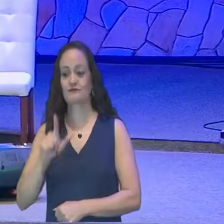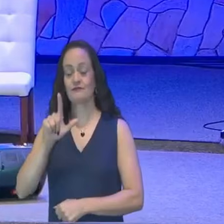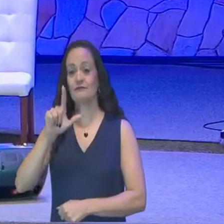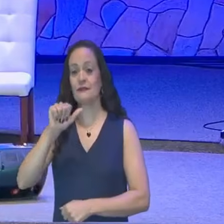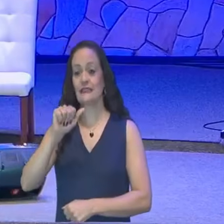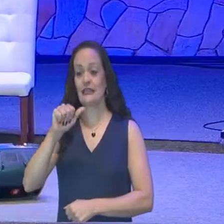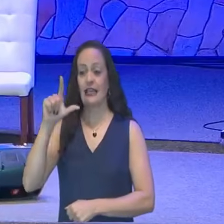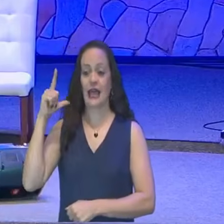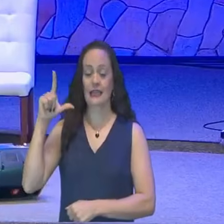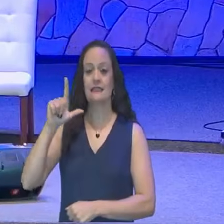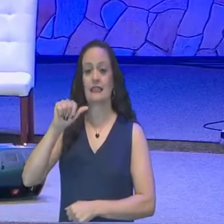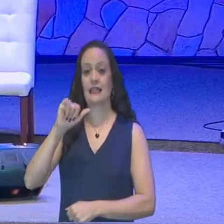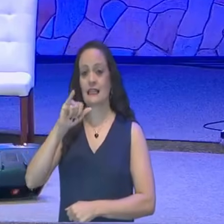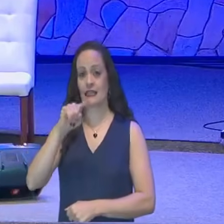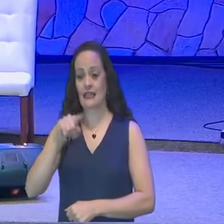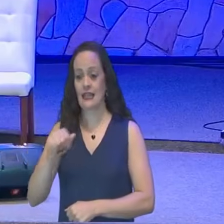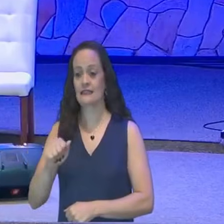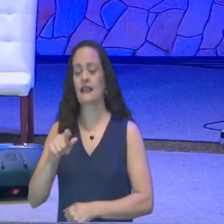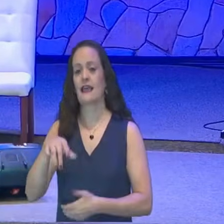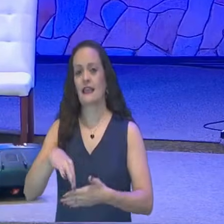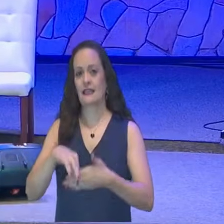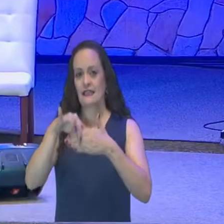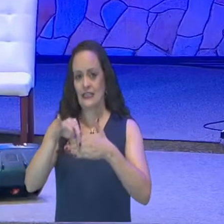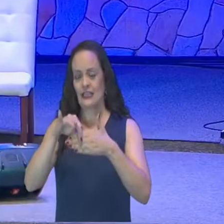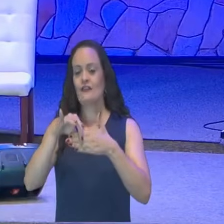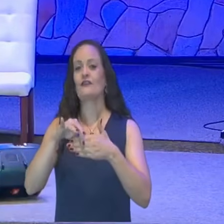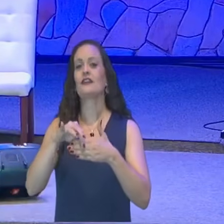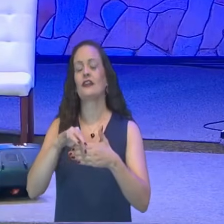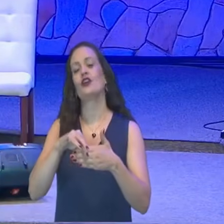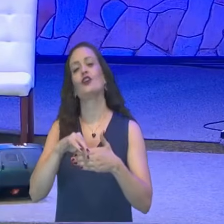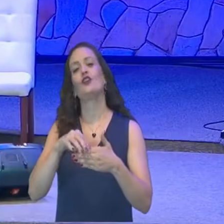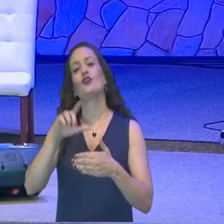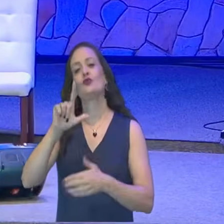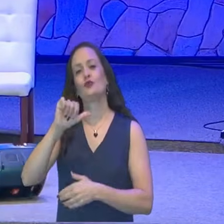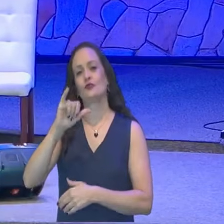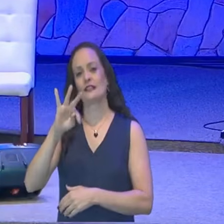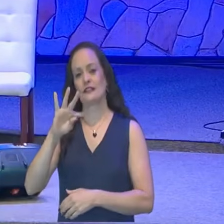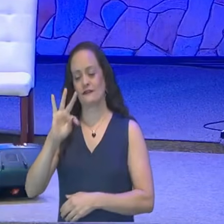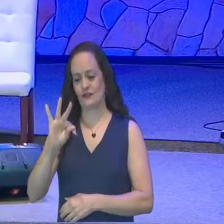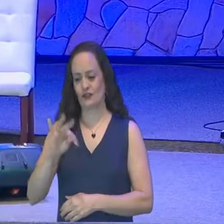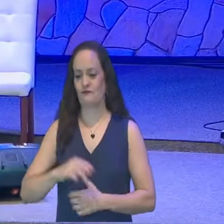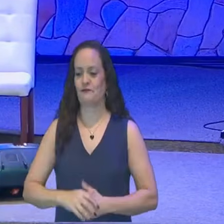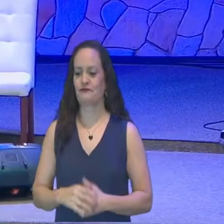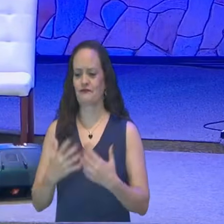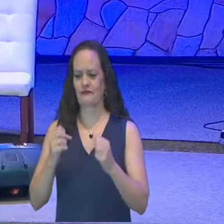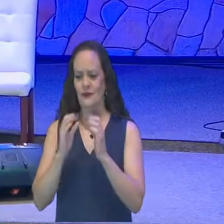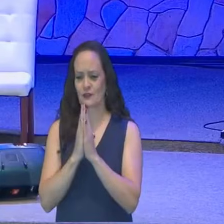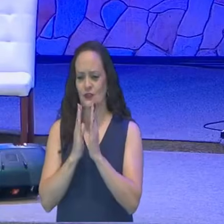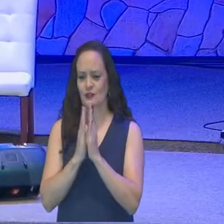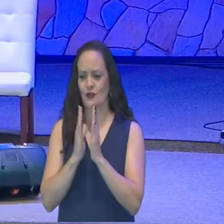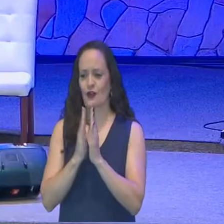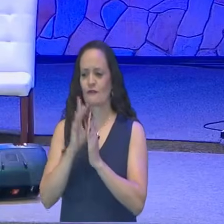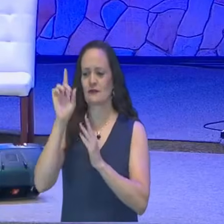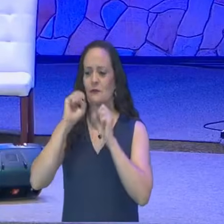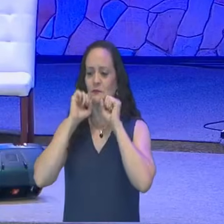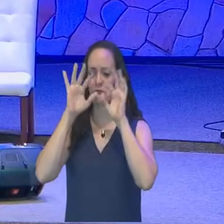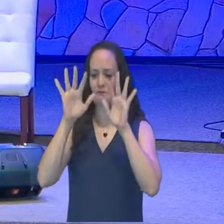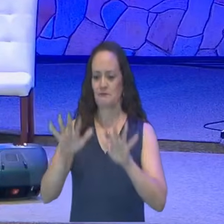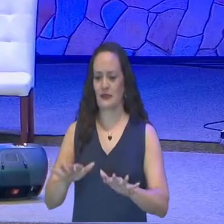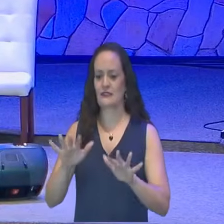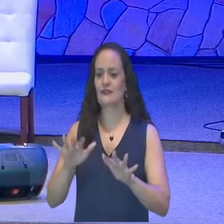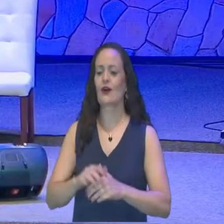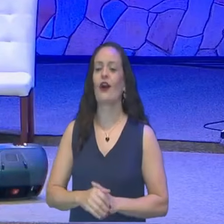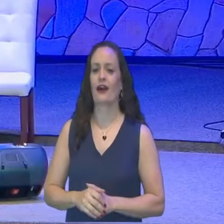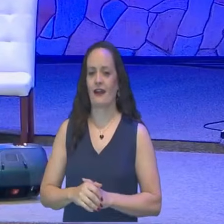também, na direção do culto, ela é a líder do LIFT, dos nossos jovens adultos. Então vamos orar para que Deus possa te abençoar e que a